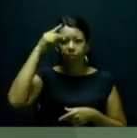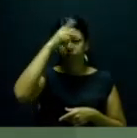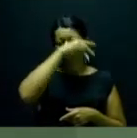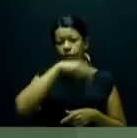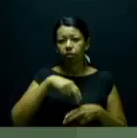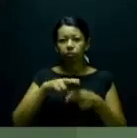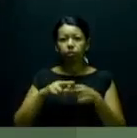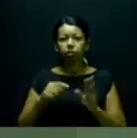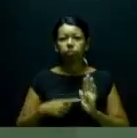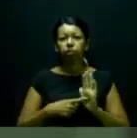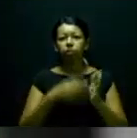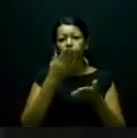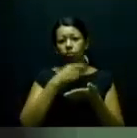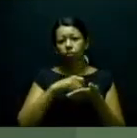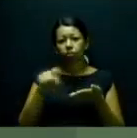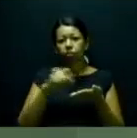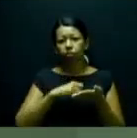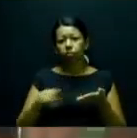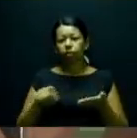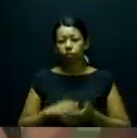requerimento, presidente.